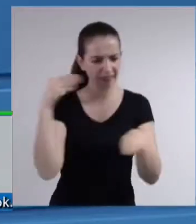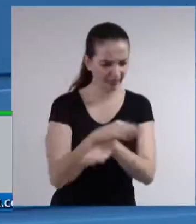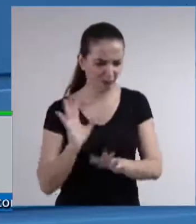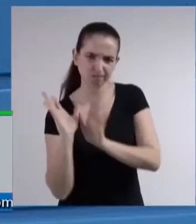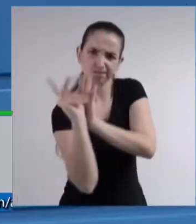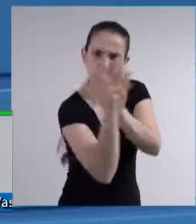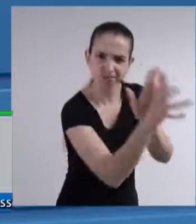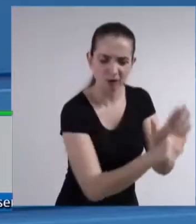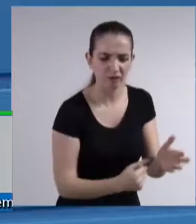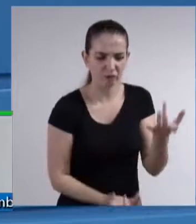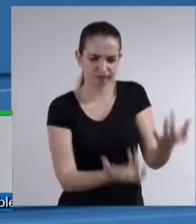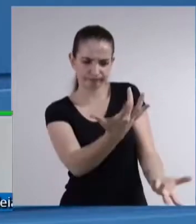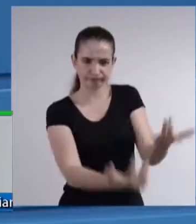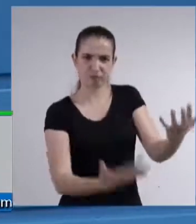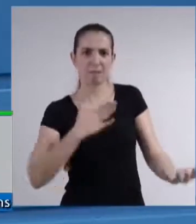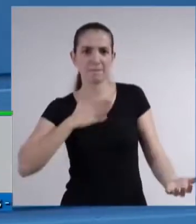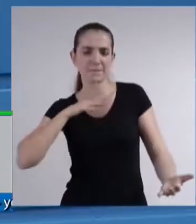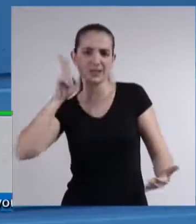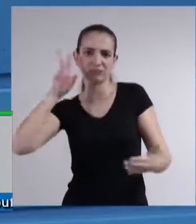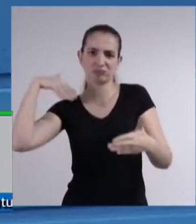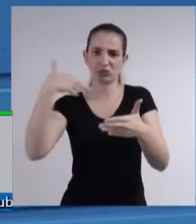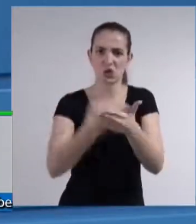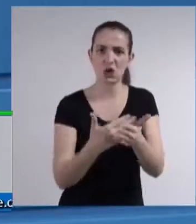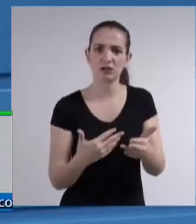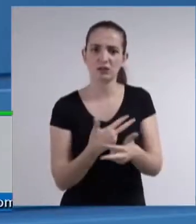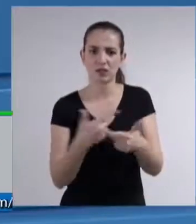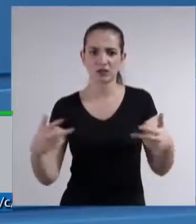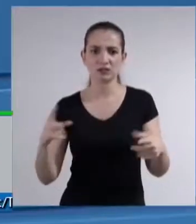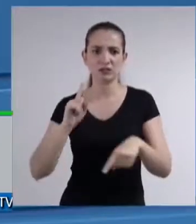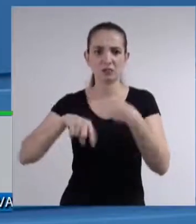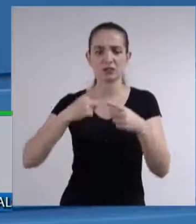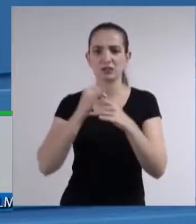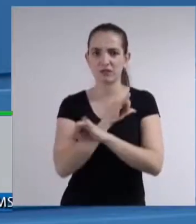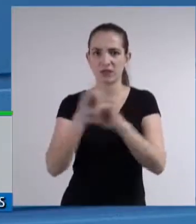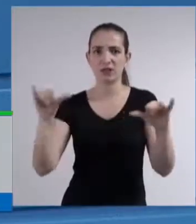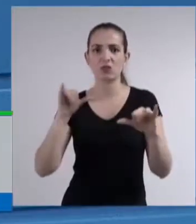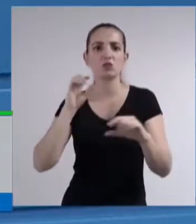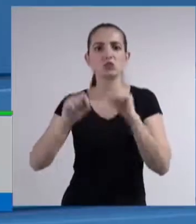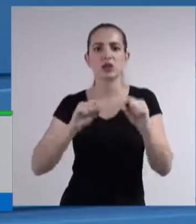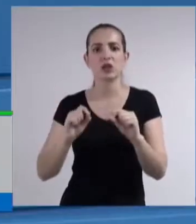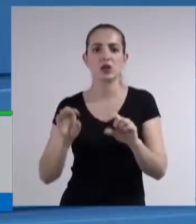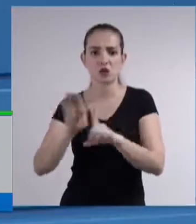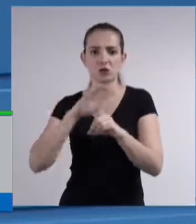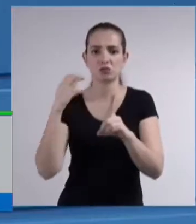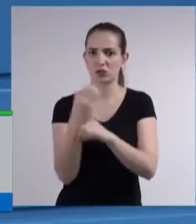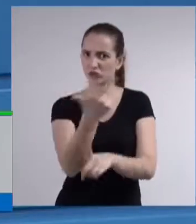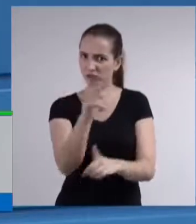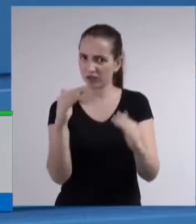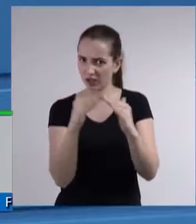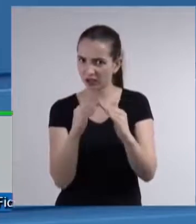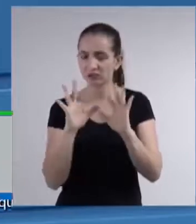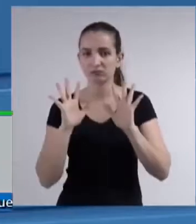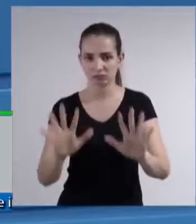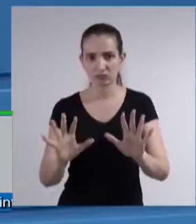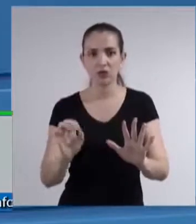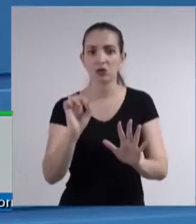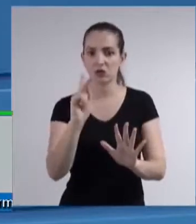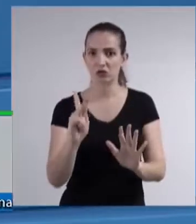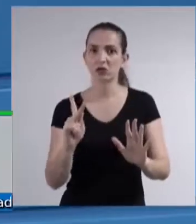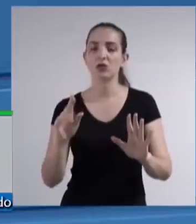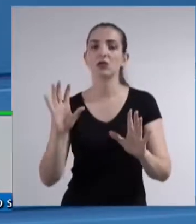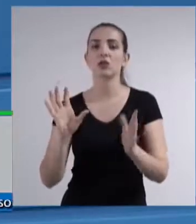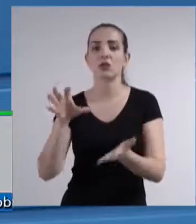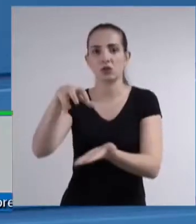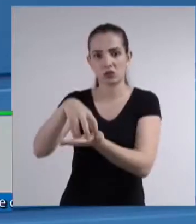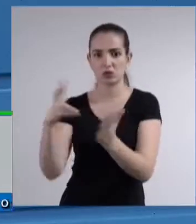quebrados, queimados, a minha história, e depois nós vamos dizer que essas pessoas que fizeram isso não têm casa. Eu não tenho dúvida nenhuma de que os índios